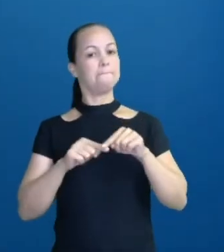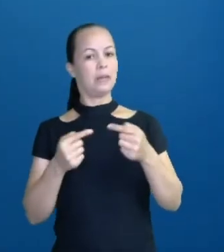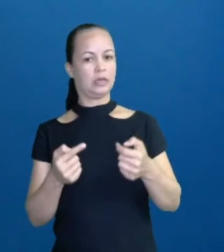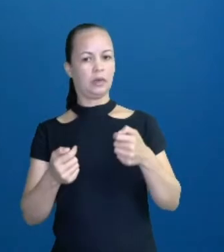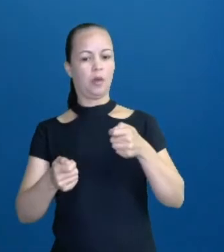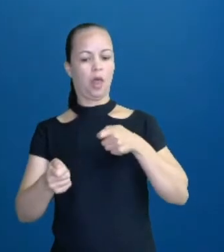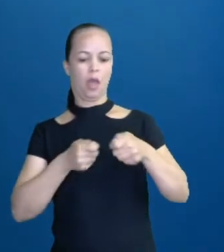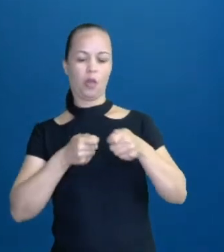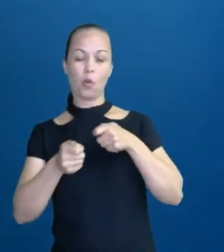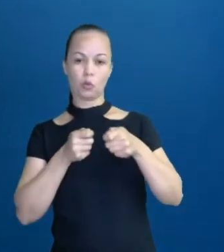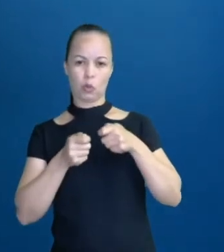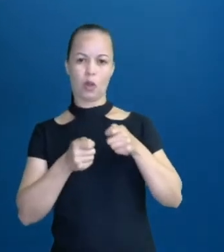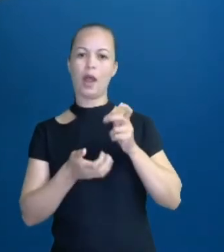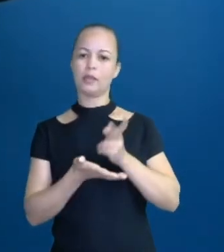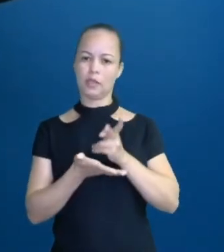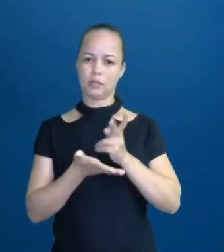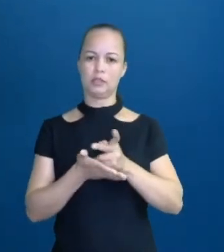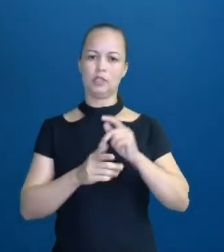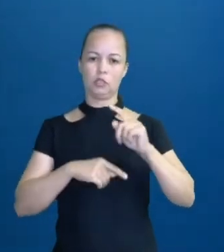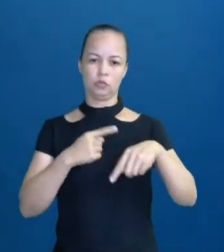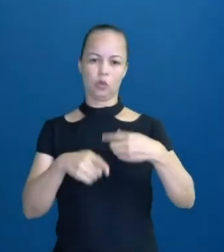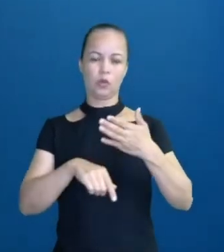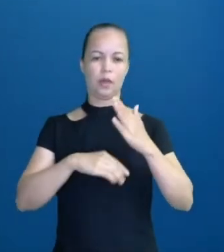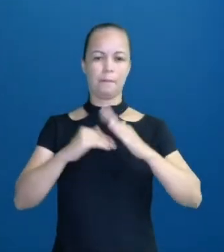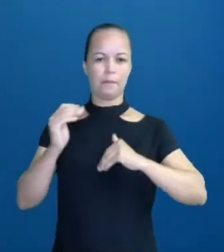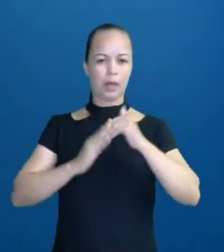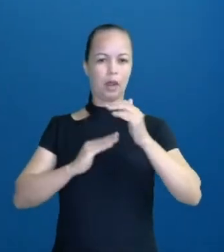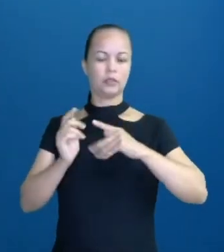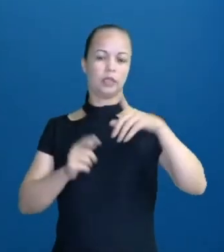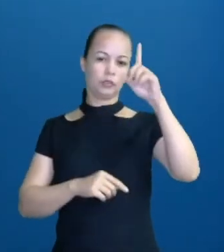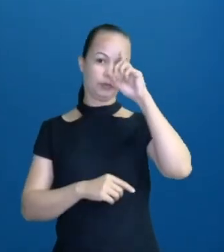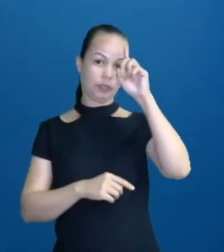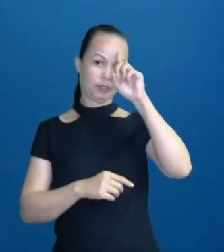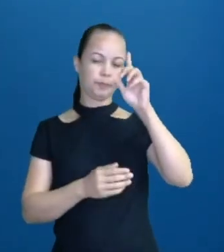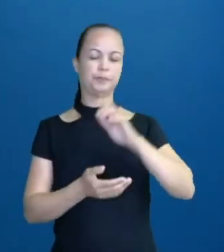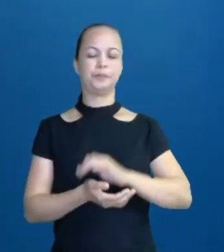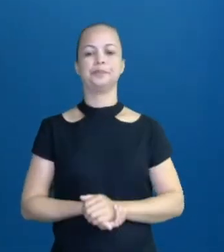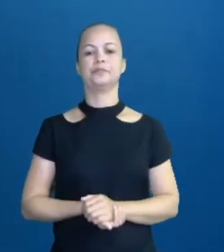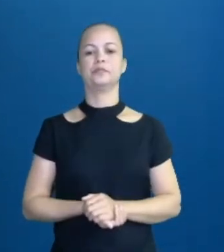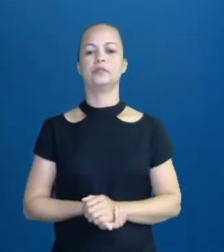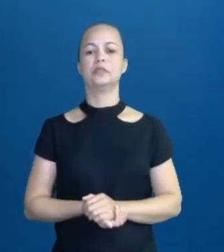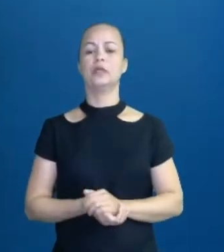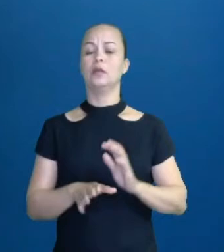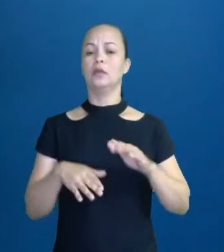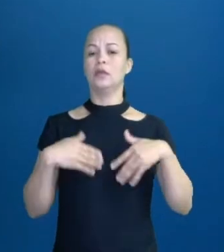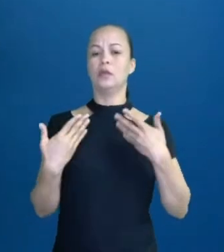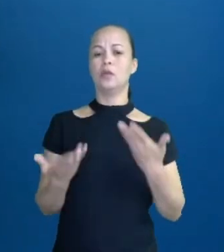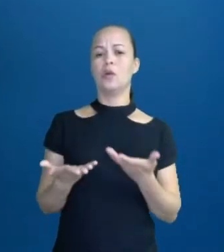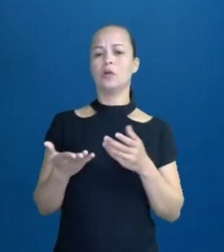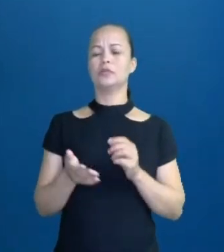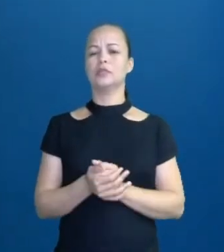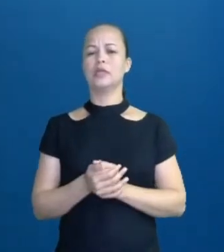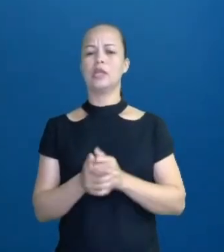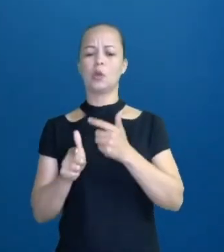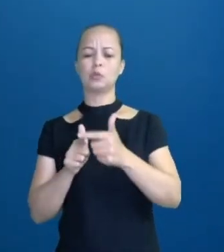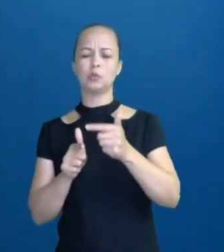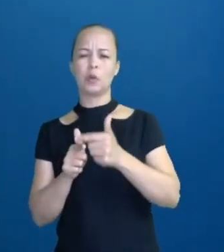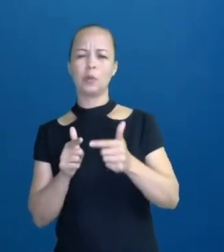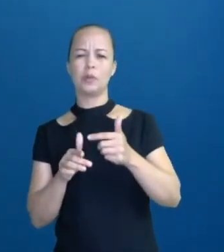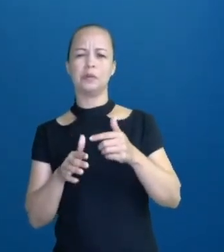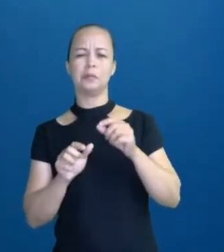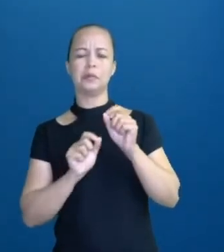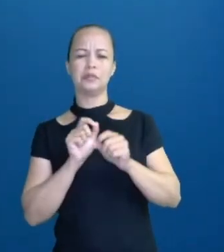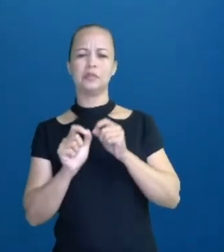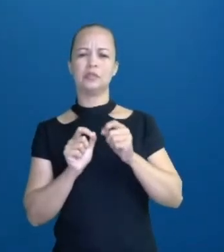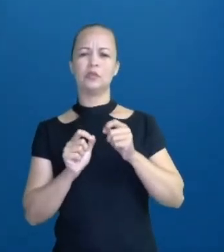nossas práticas cotidianas, tá certo? E quais seriam as consequências, né, advindas desse processo de